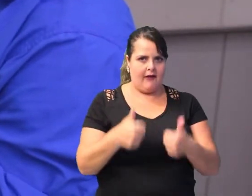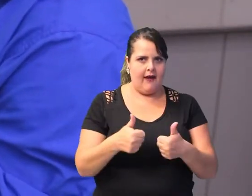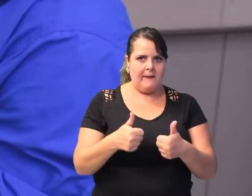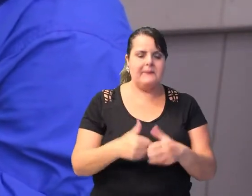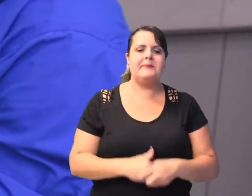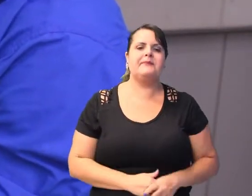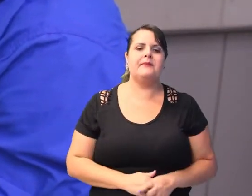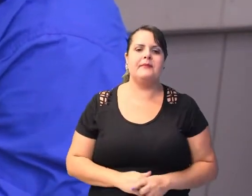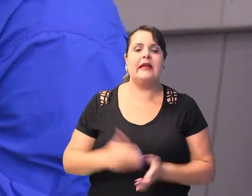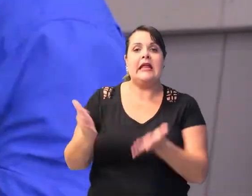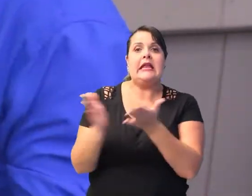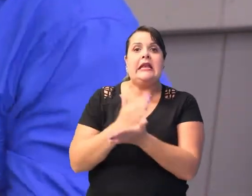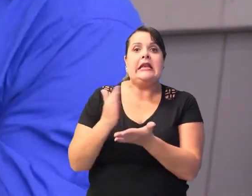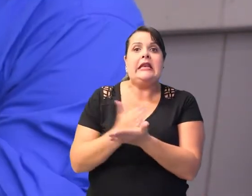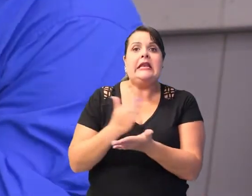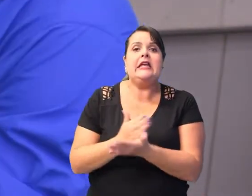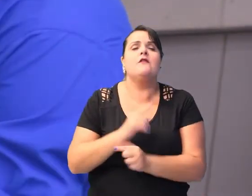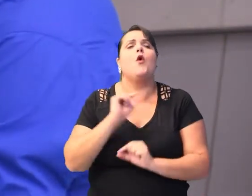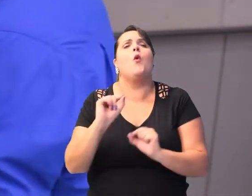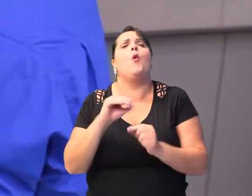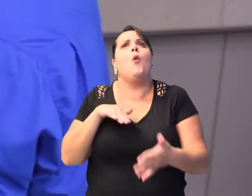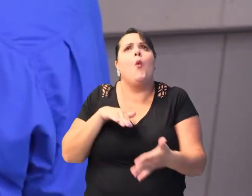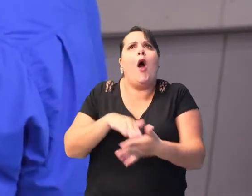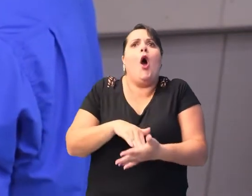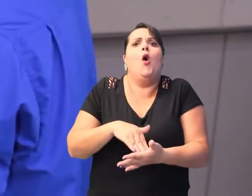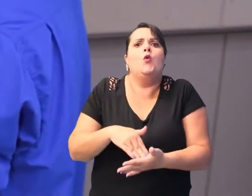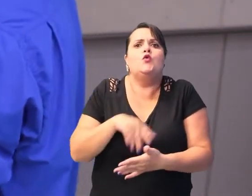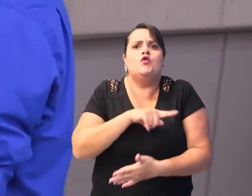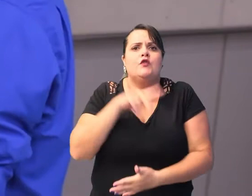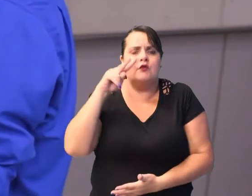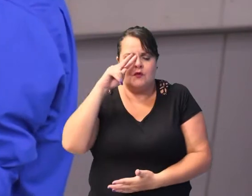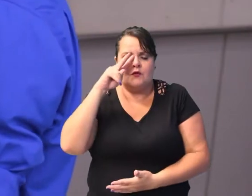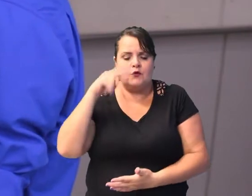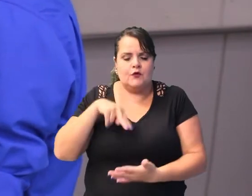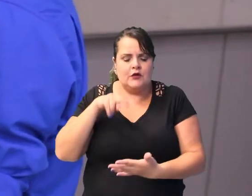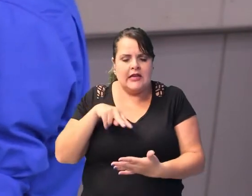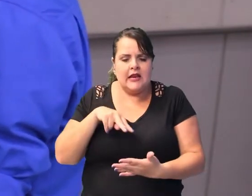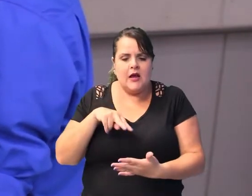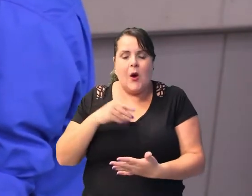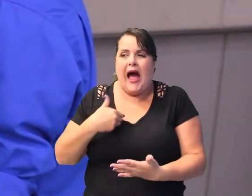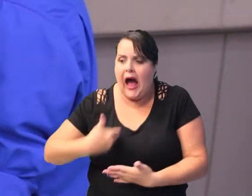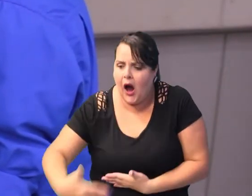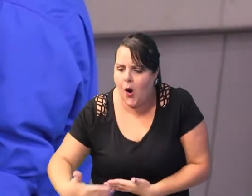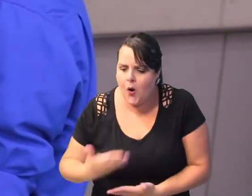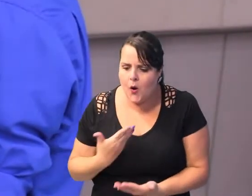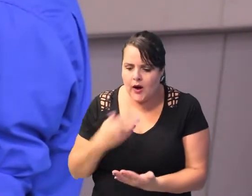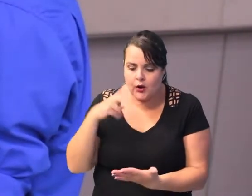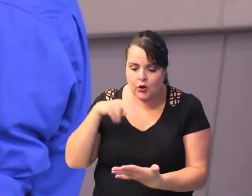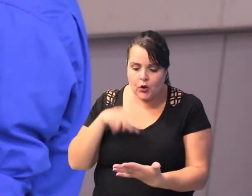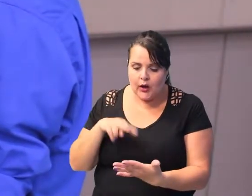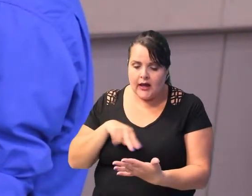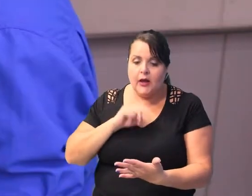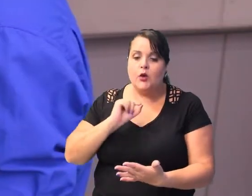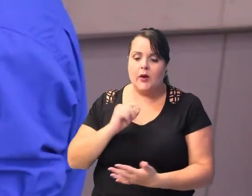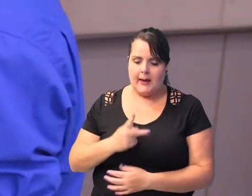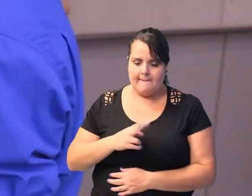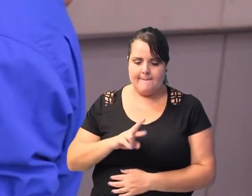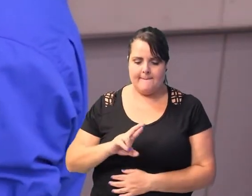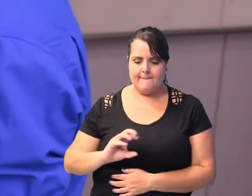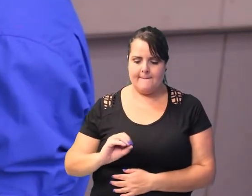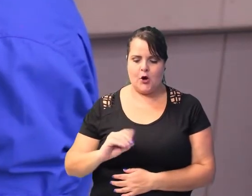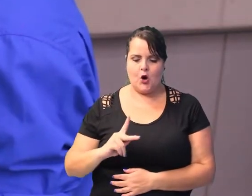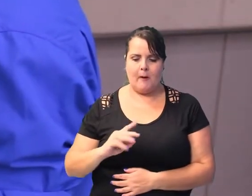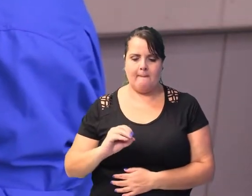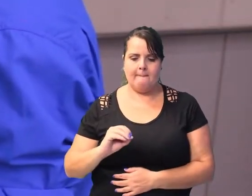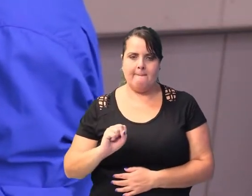baseadas nessas palavras tá bom livro o qual foi o último livro do seu eu tô lendo aquele do propósito vamos mandar um